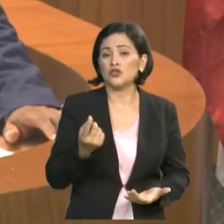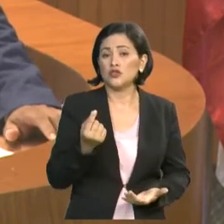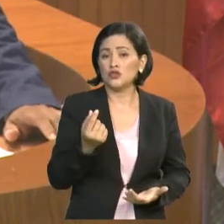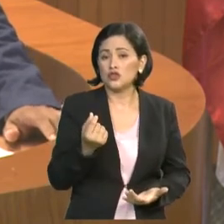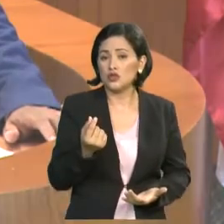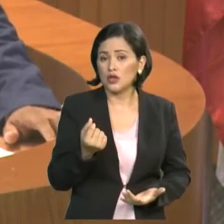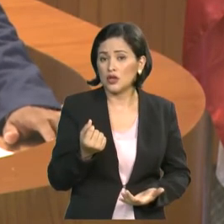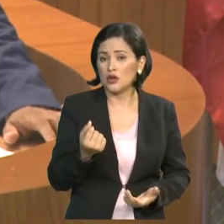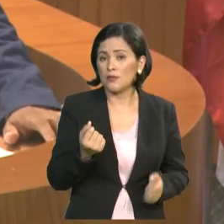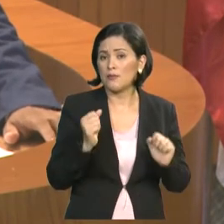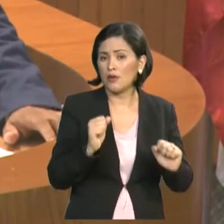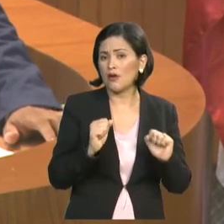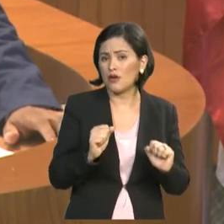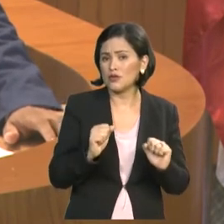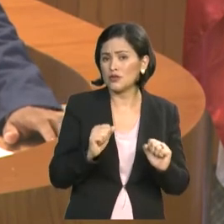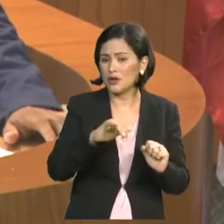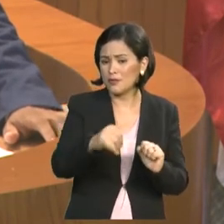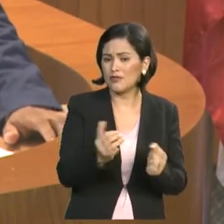hoje.